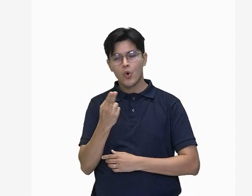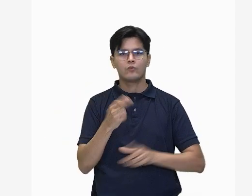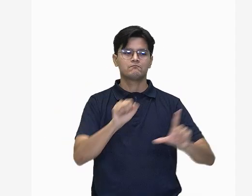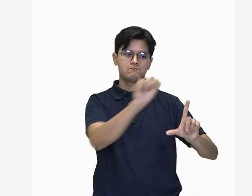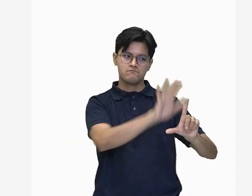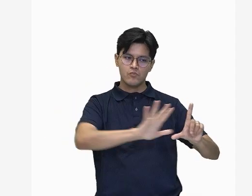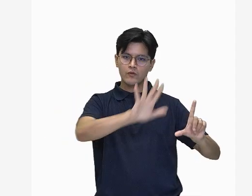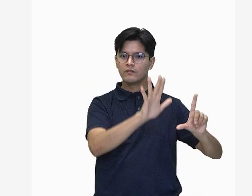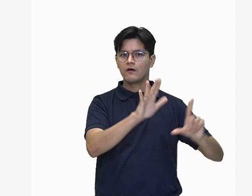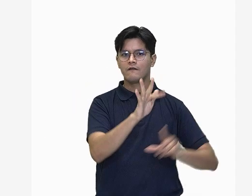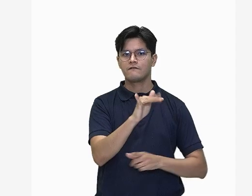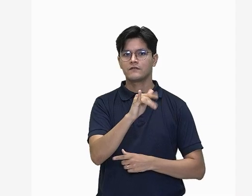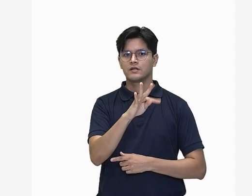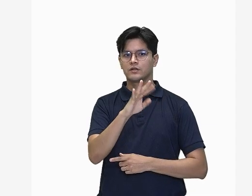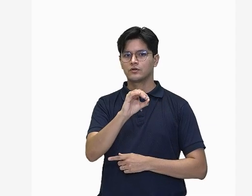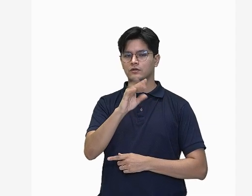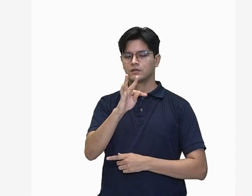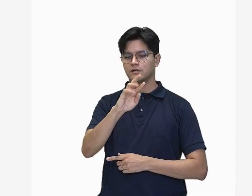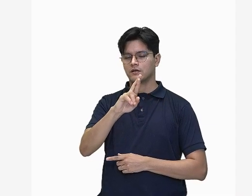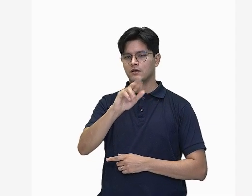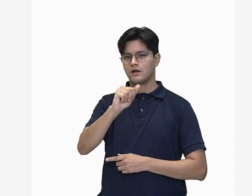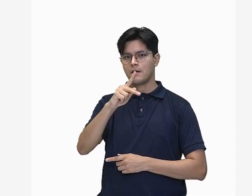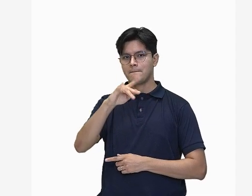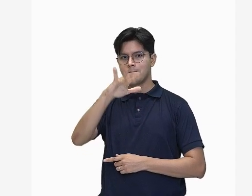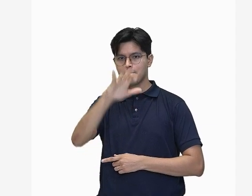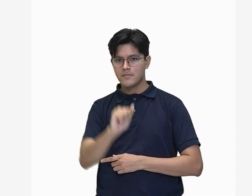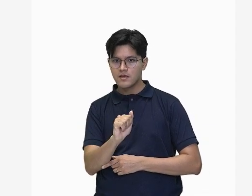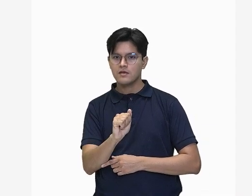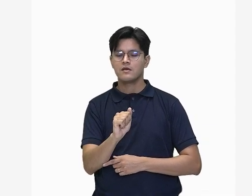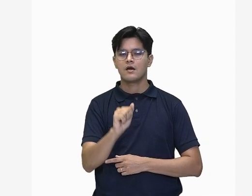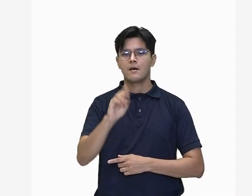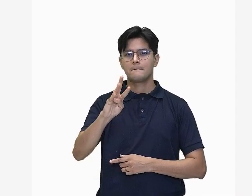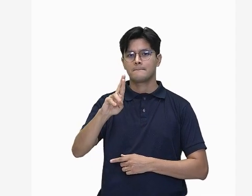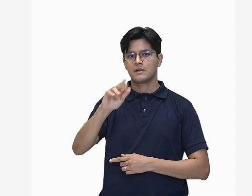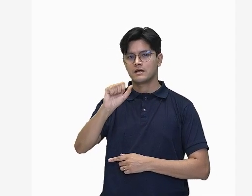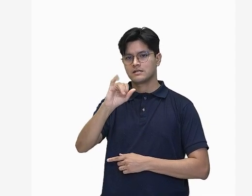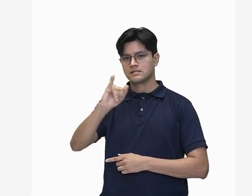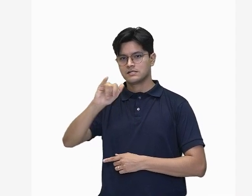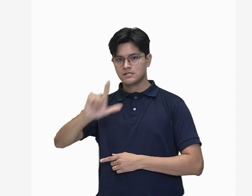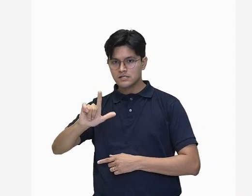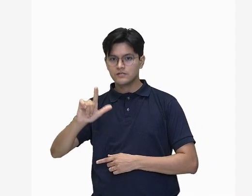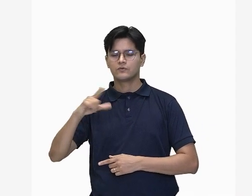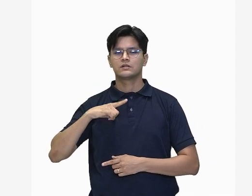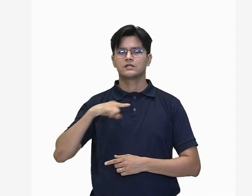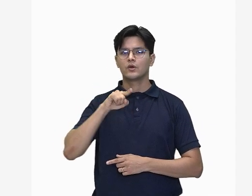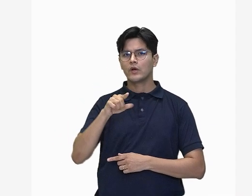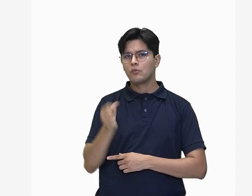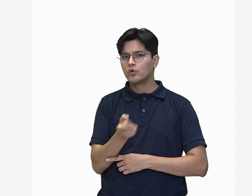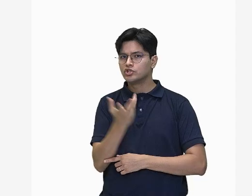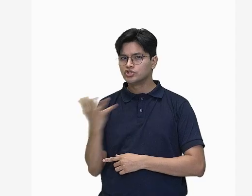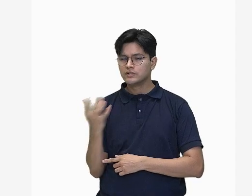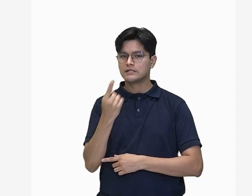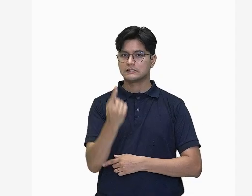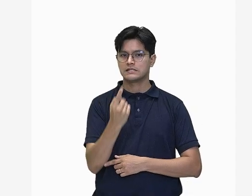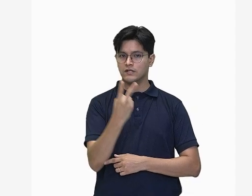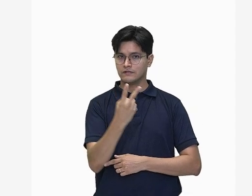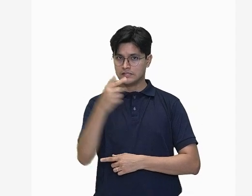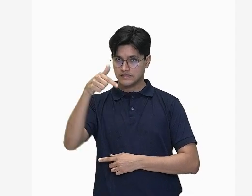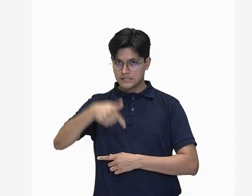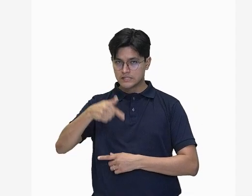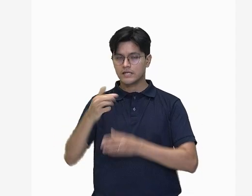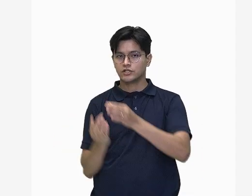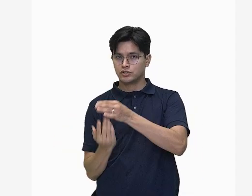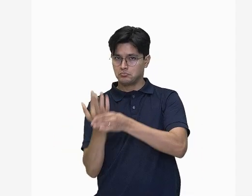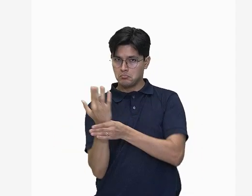Brasil, tá? Essa plataforma que tem mais de 127 plantas catalogadas, legislação,